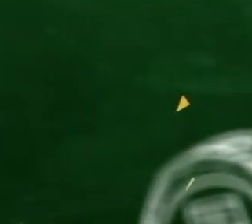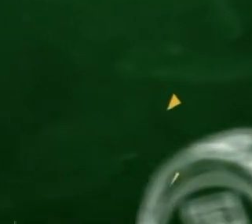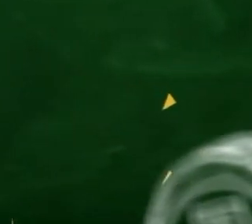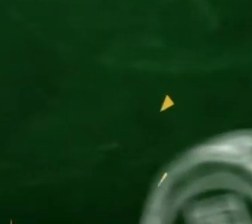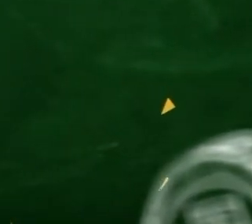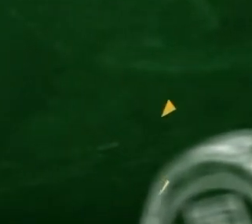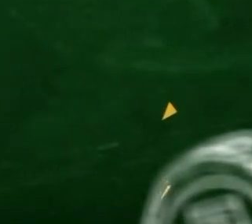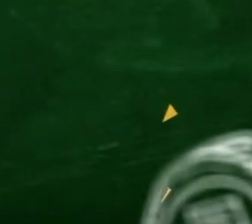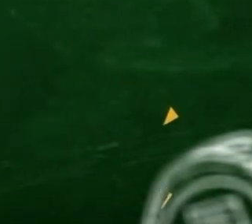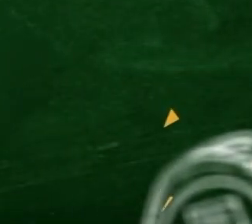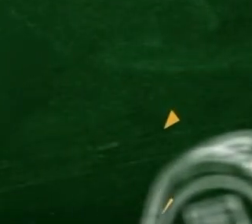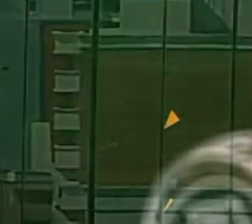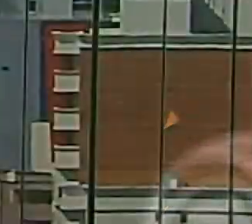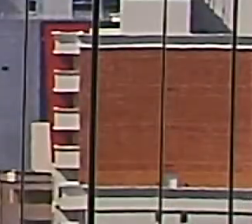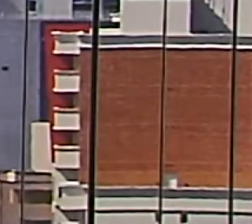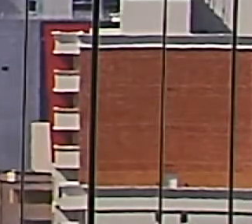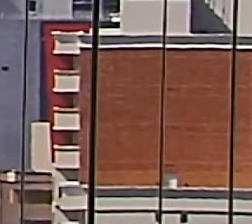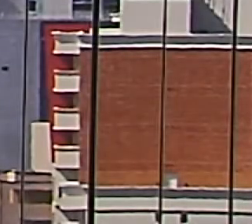Tchau.